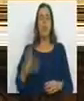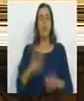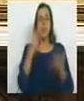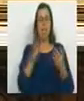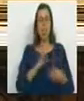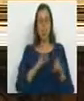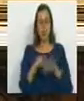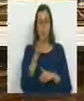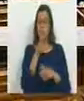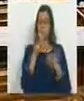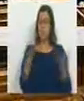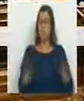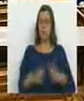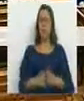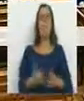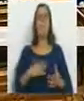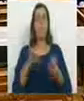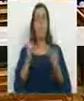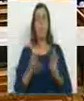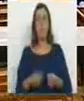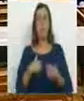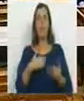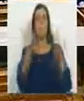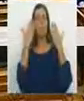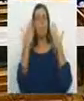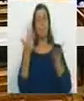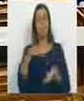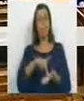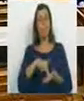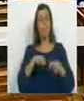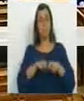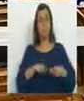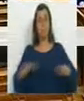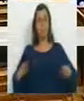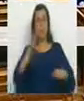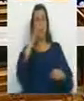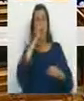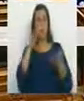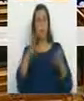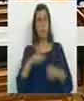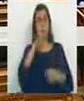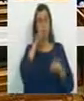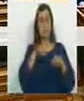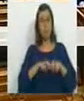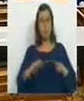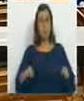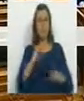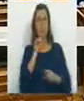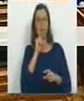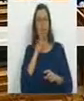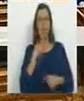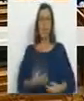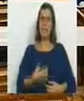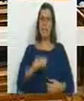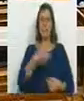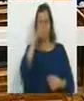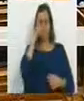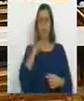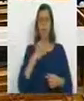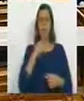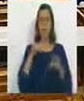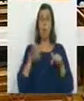Senhoras e senhores deputados, queria começar por saudar a presença do Governo. A presença do Governo tem sempre um significado.